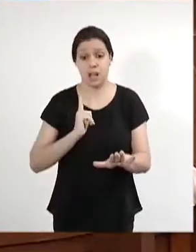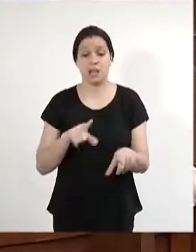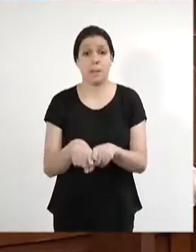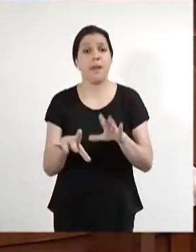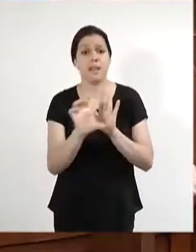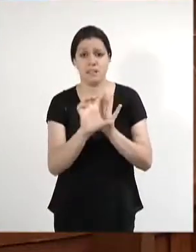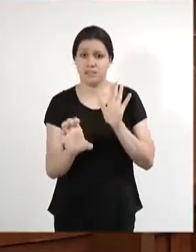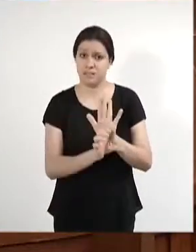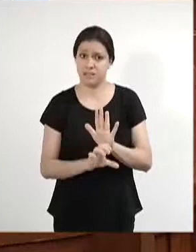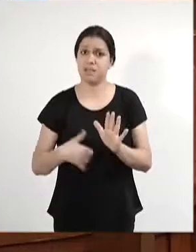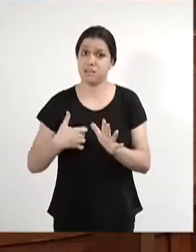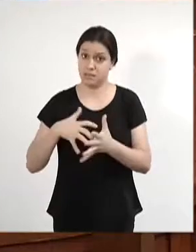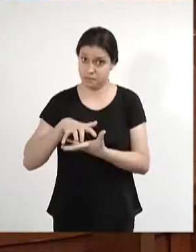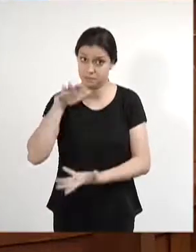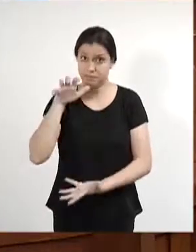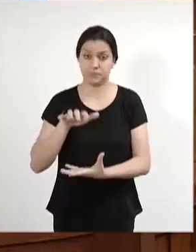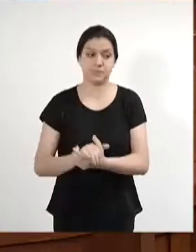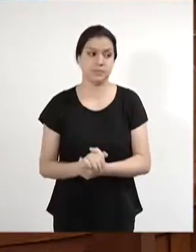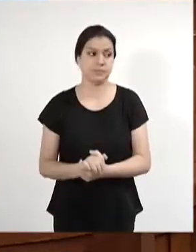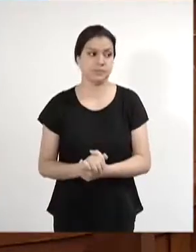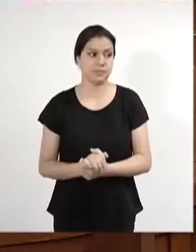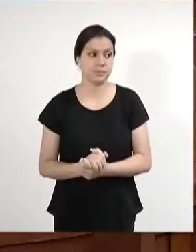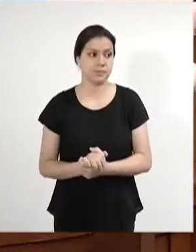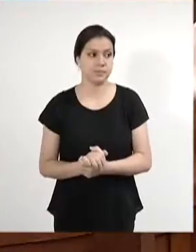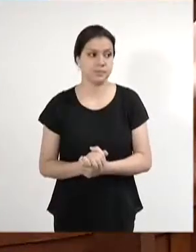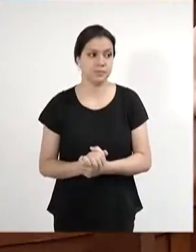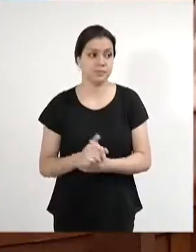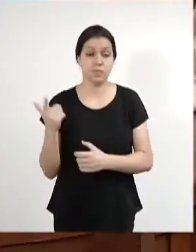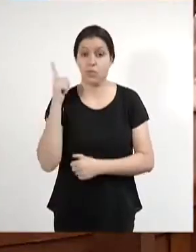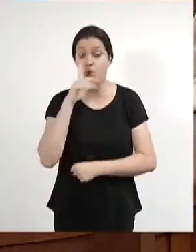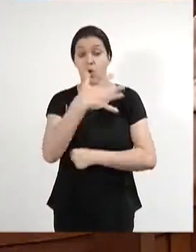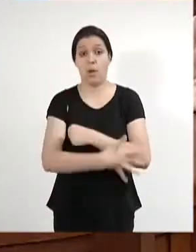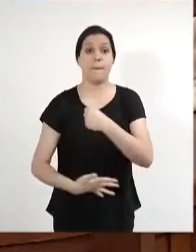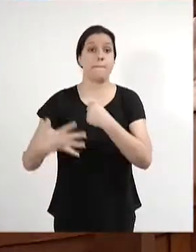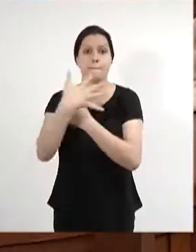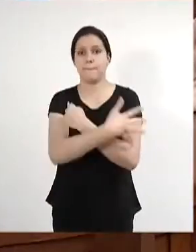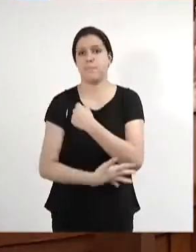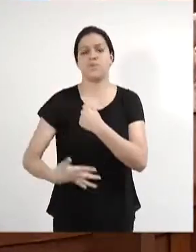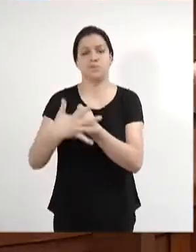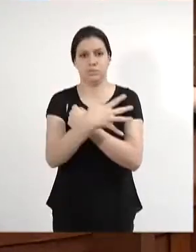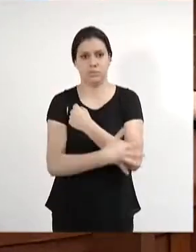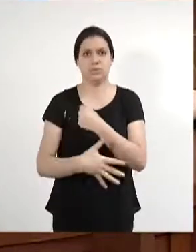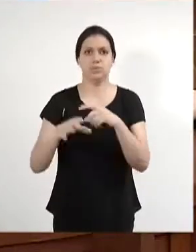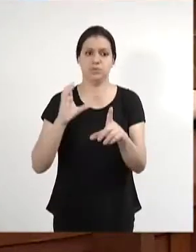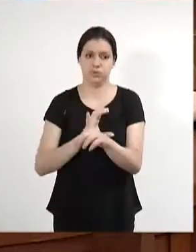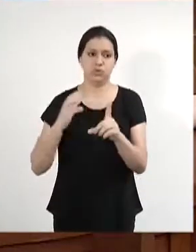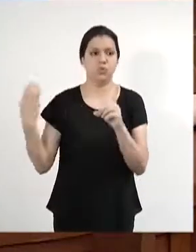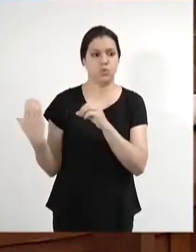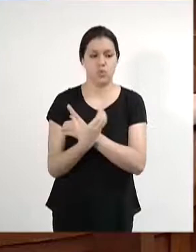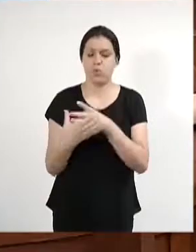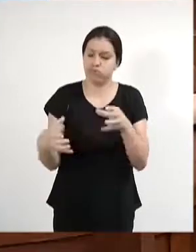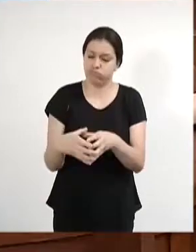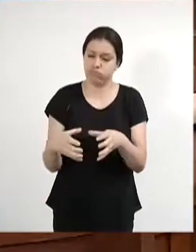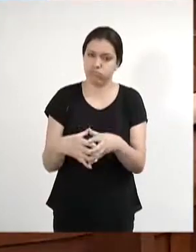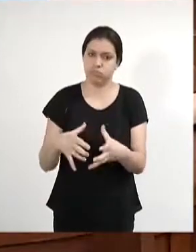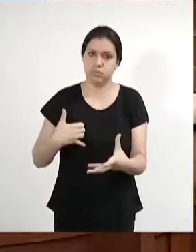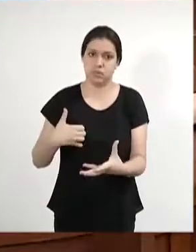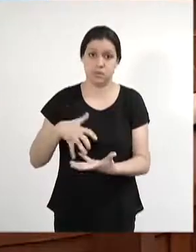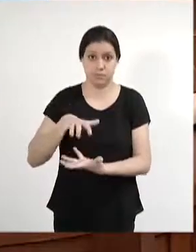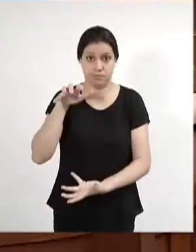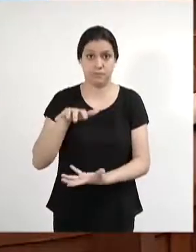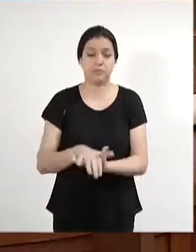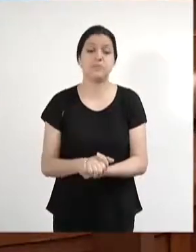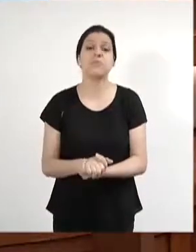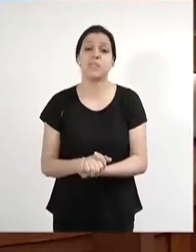veio para proteger a comunidade idosa. E o Estatuto do